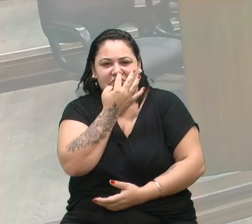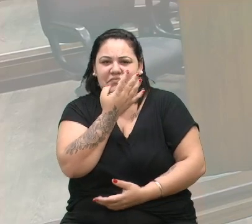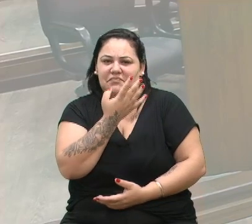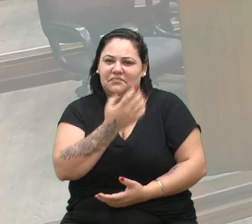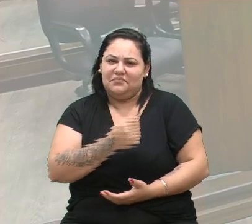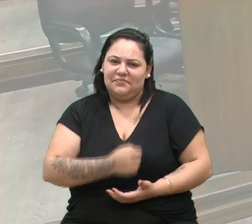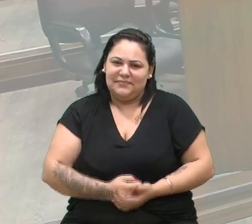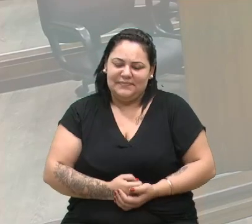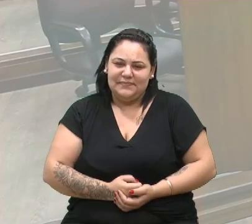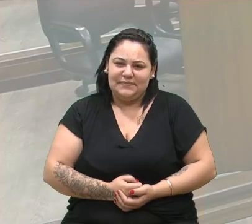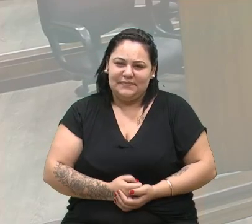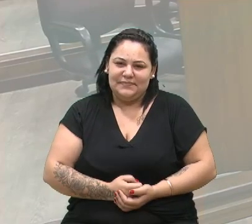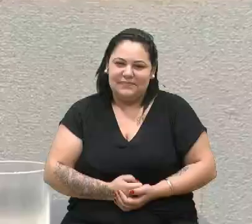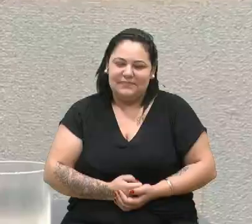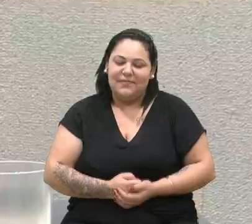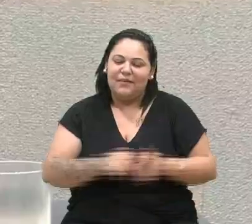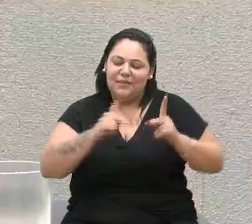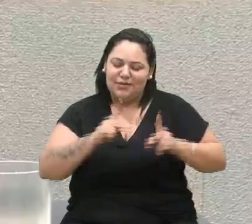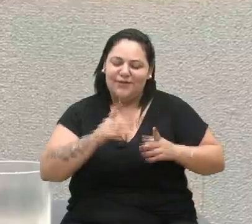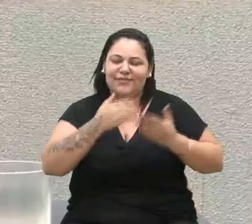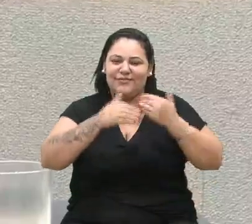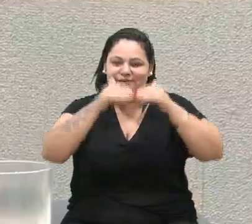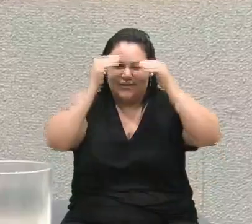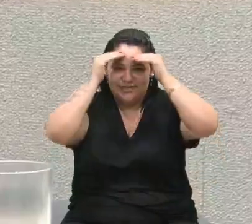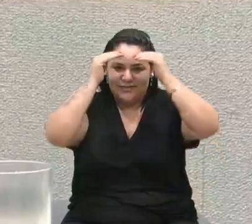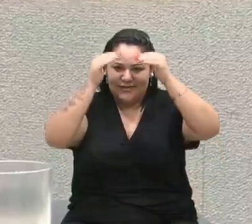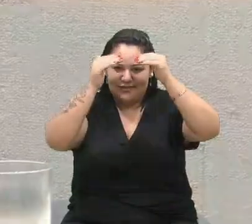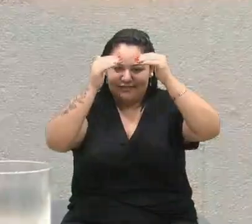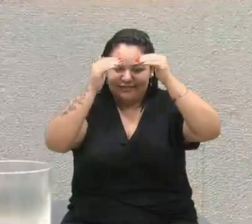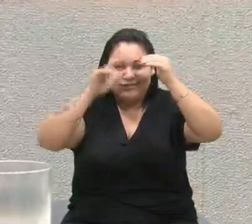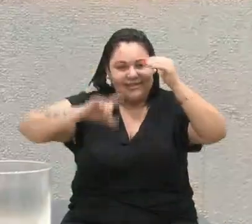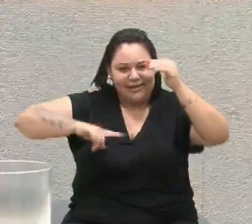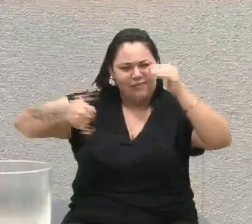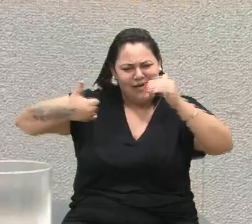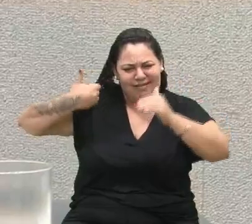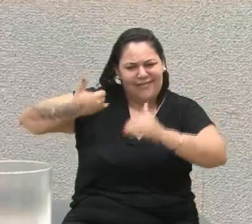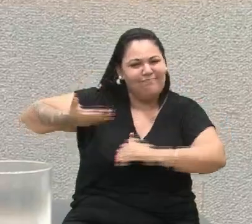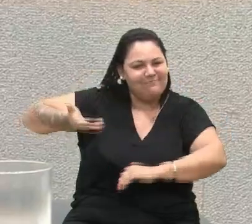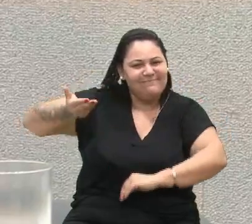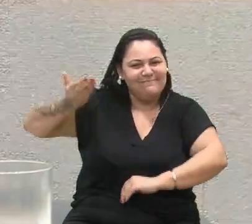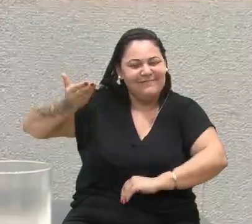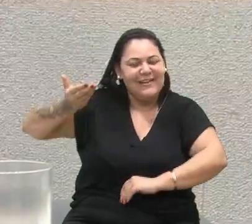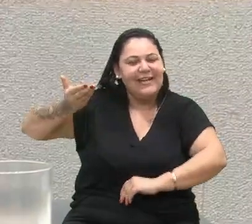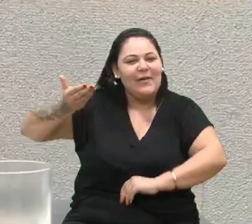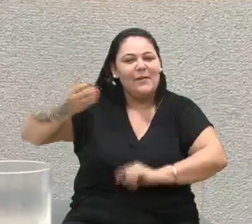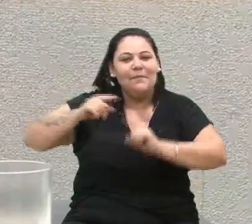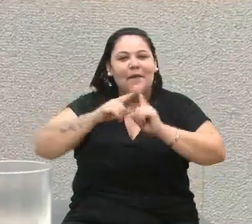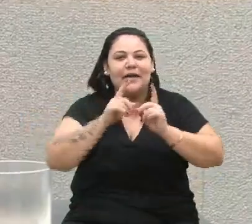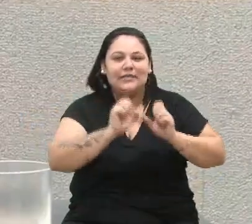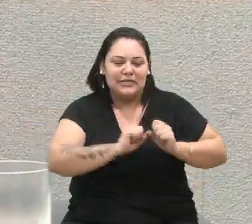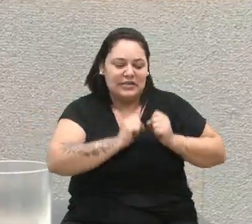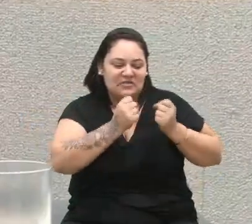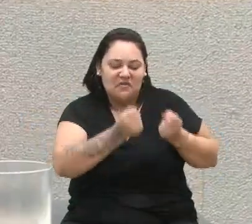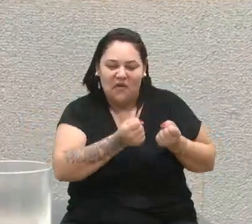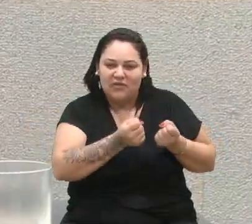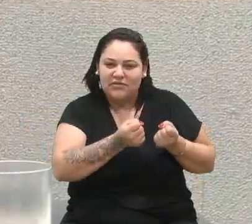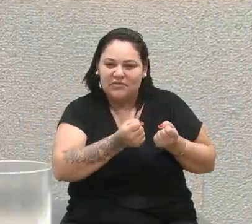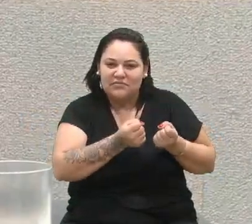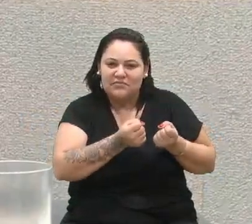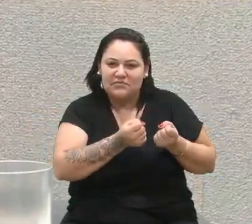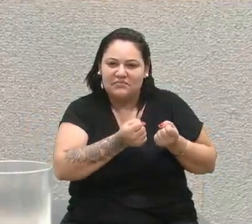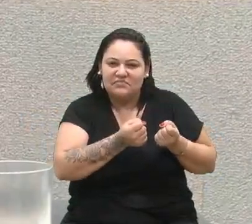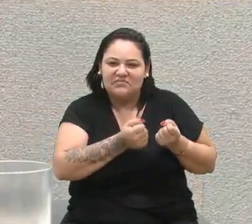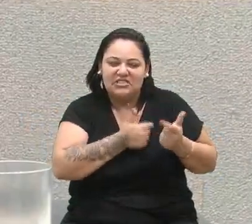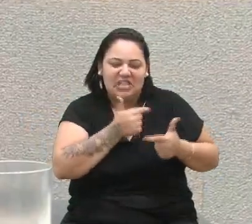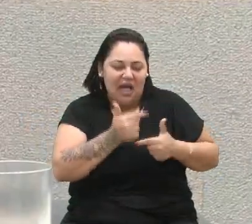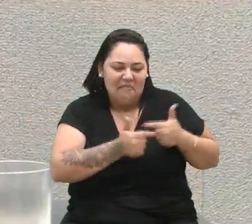Uma pessoa, com todo o respeito da sua idade, né, que se dedica, que corre, que muitas vezes deixa